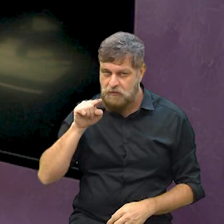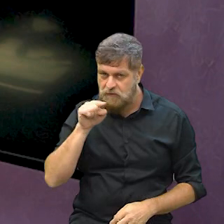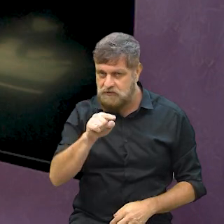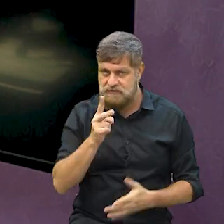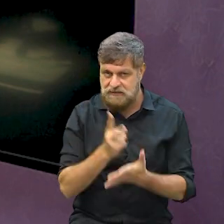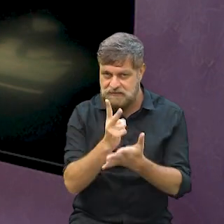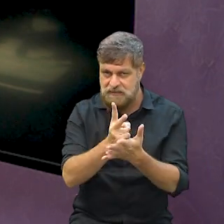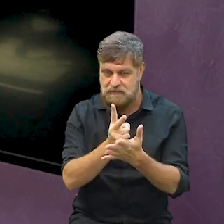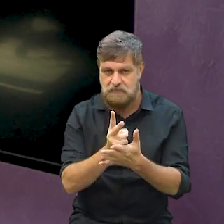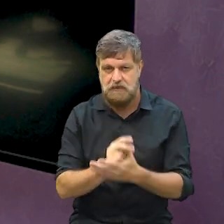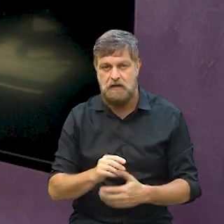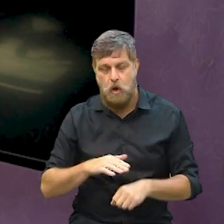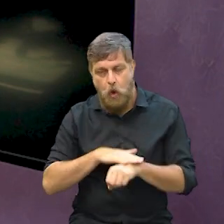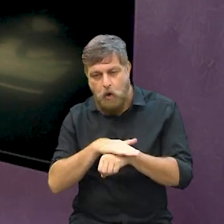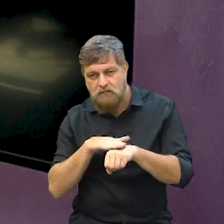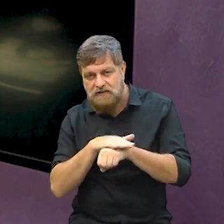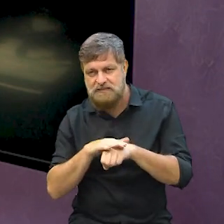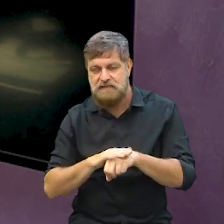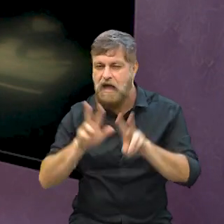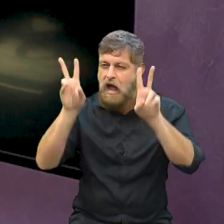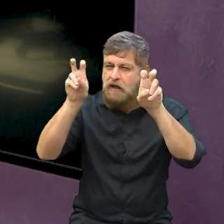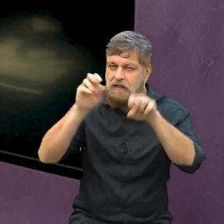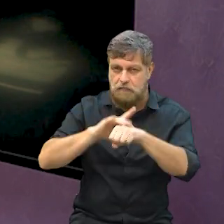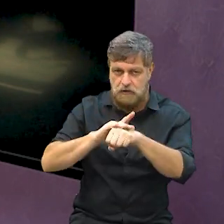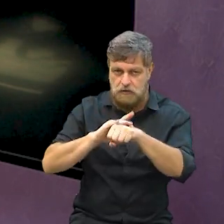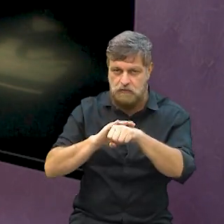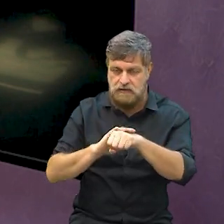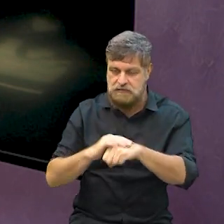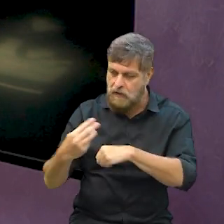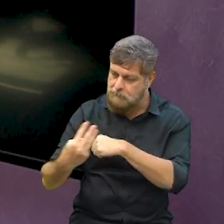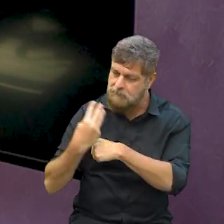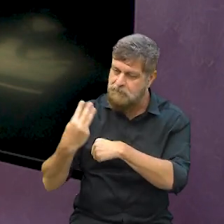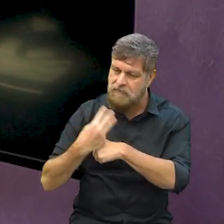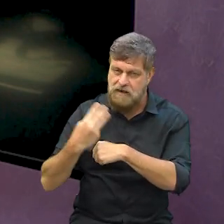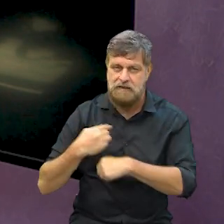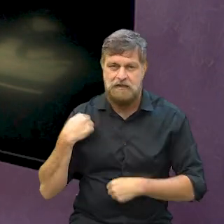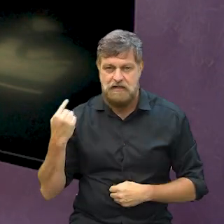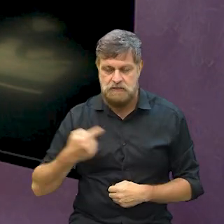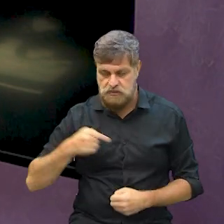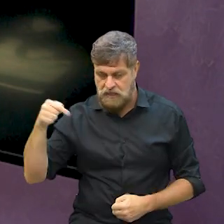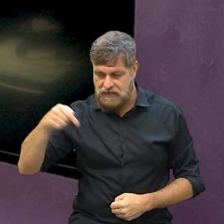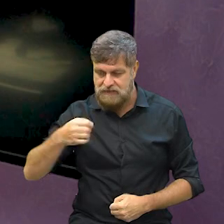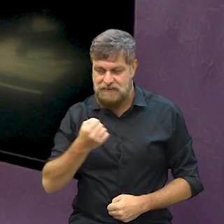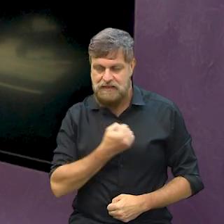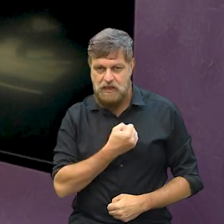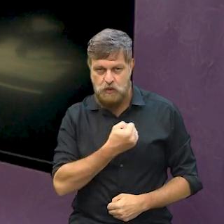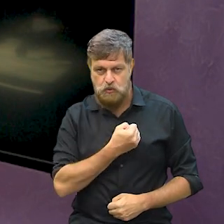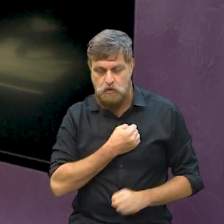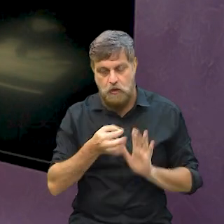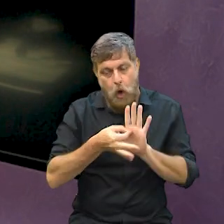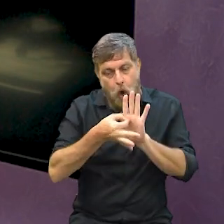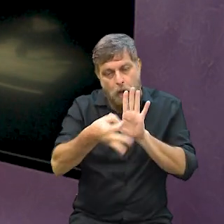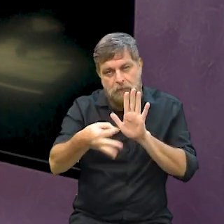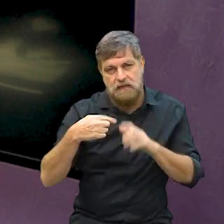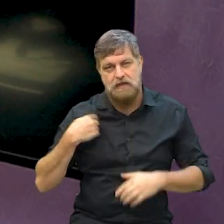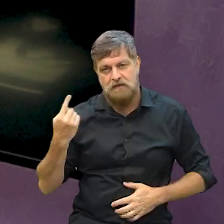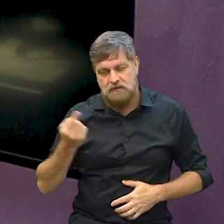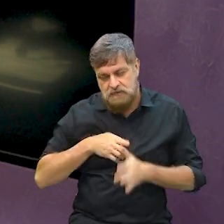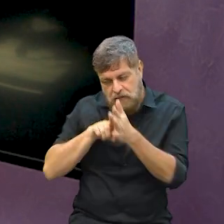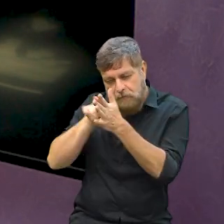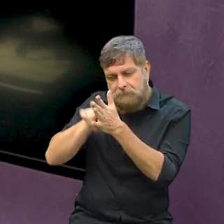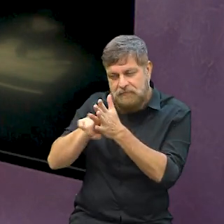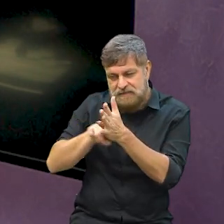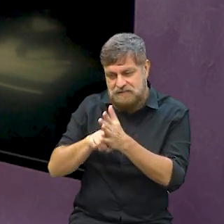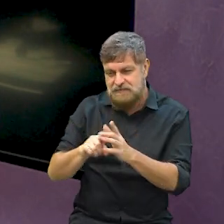sempre, quer falar, quer saber sobre alguma doença? Manda pra gente nesse WhatsApp, manda sua sugestão que a gente